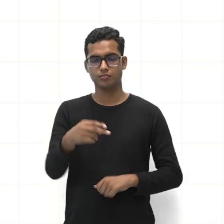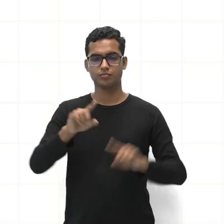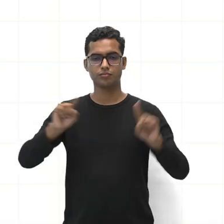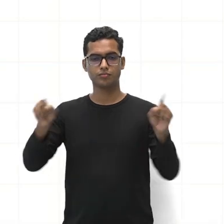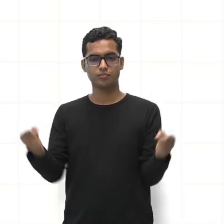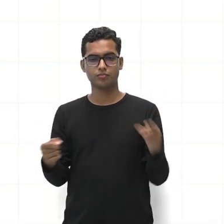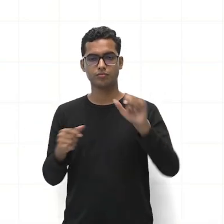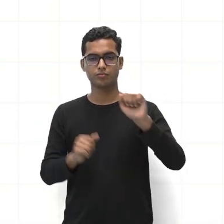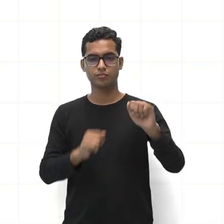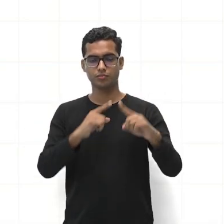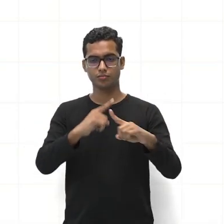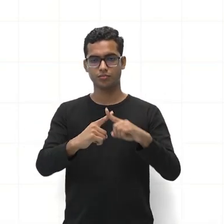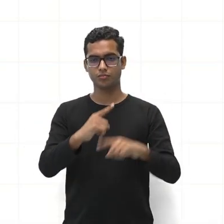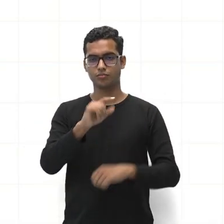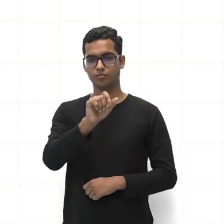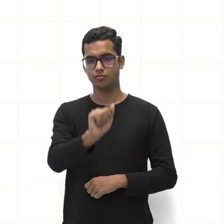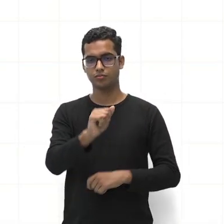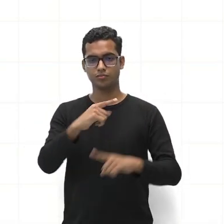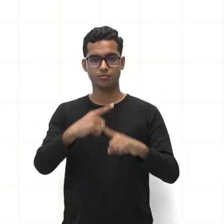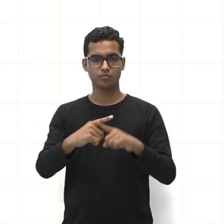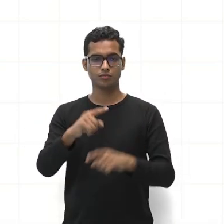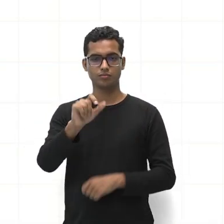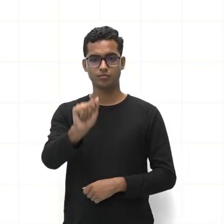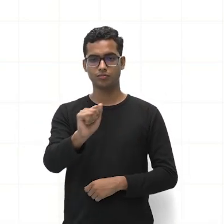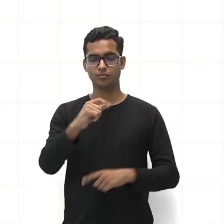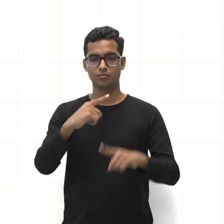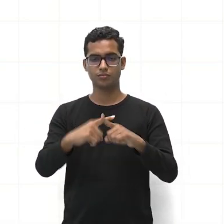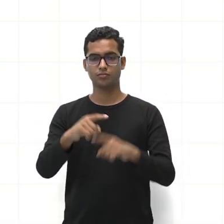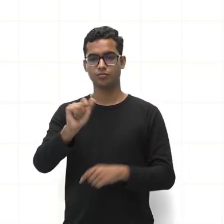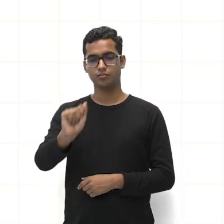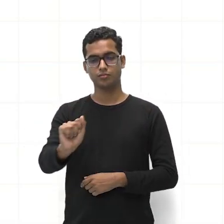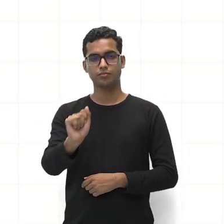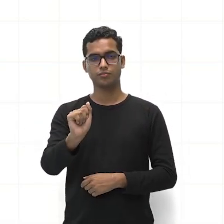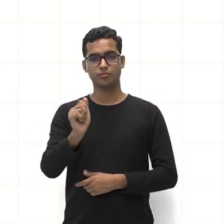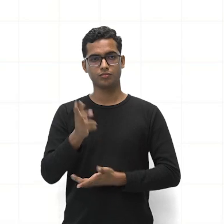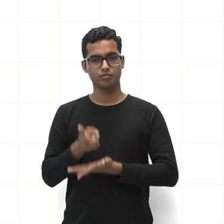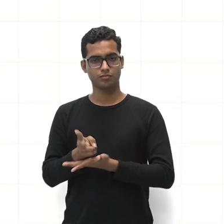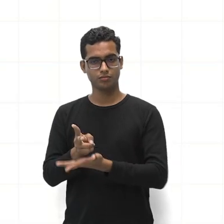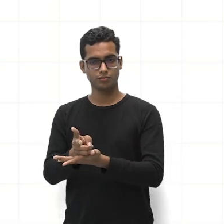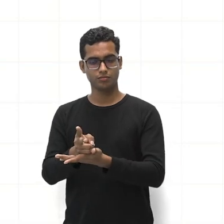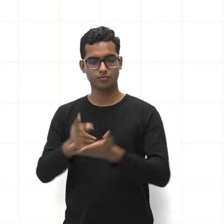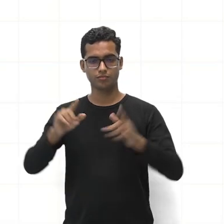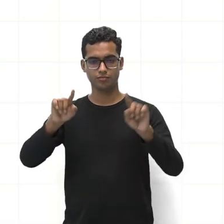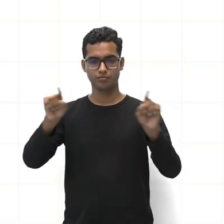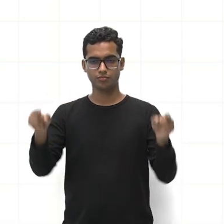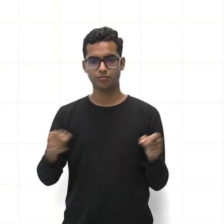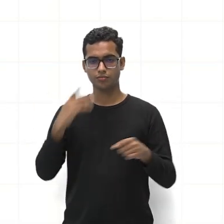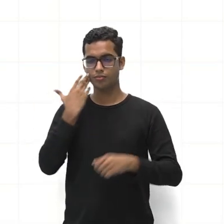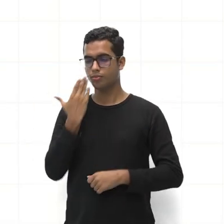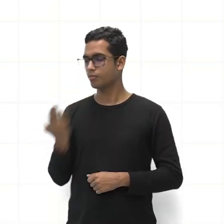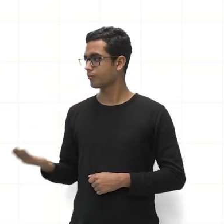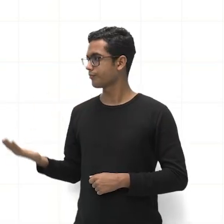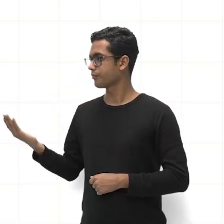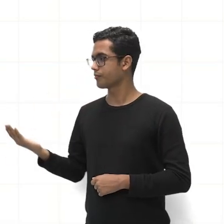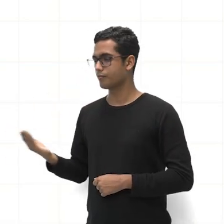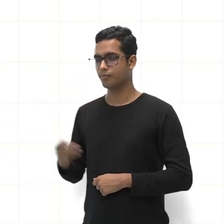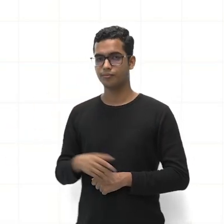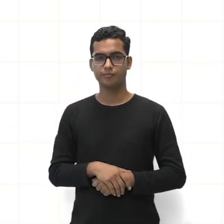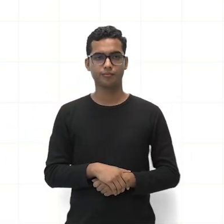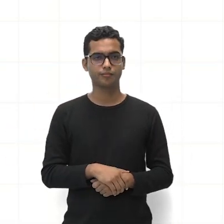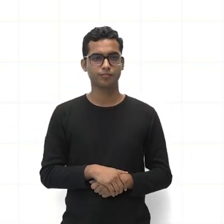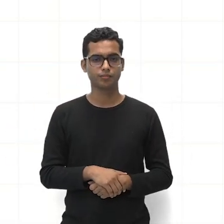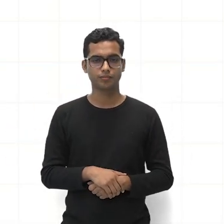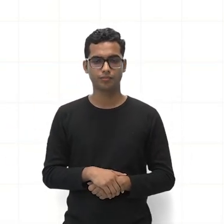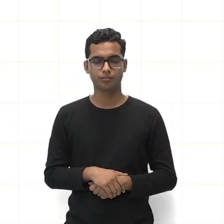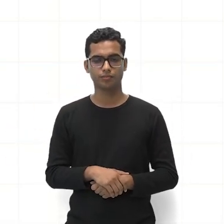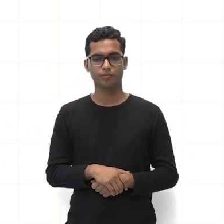multiplica A, que multiplica A, que multiplica A, e assim sucessivamente, N vezes,